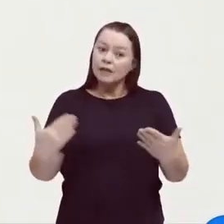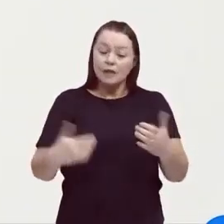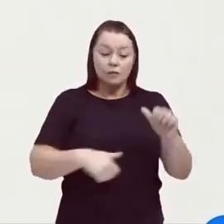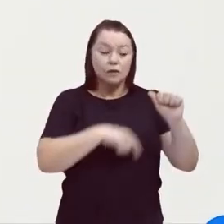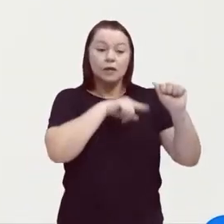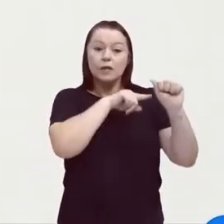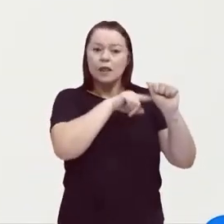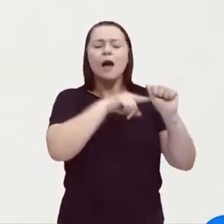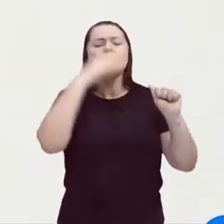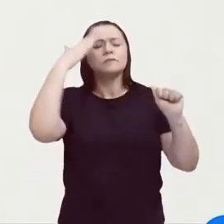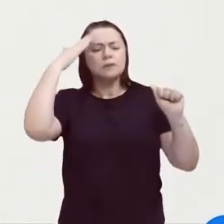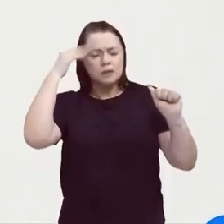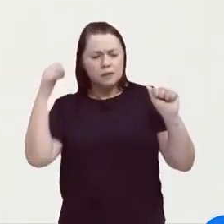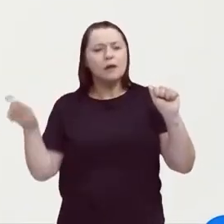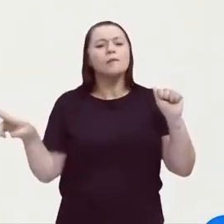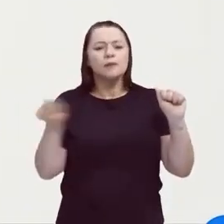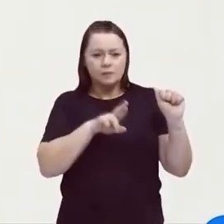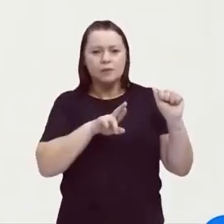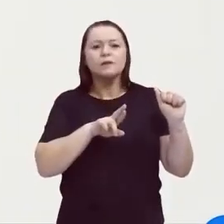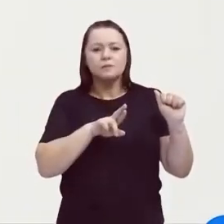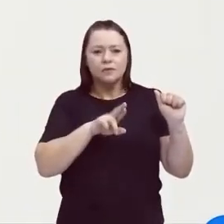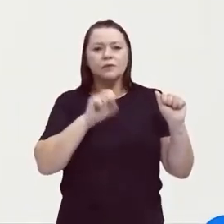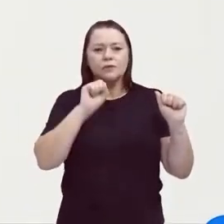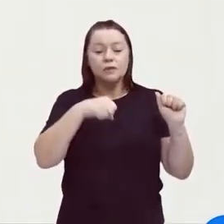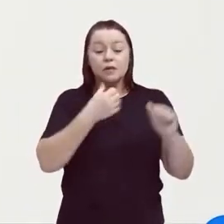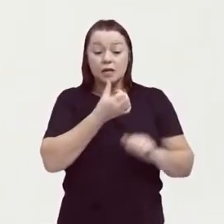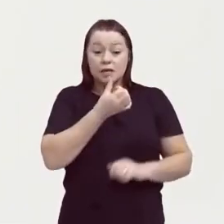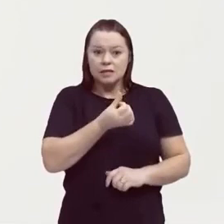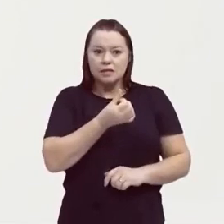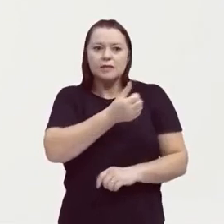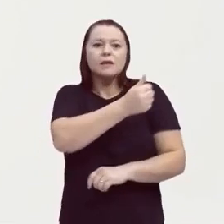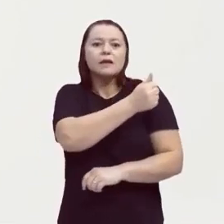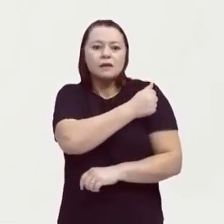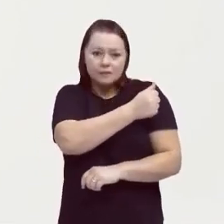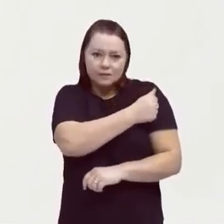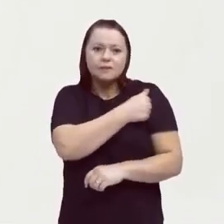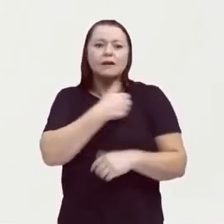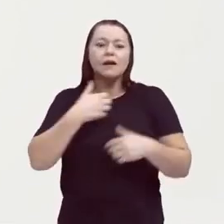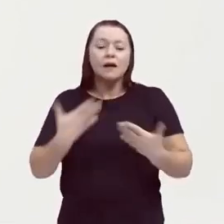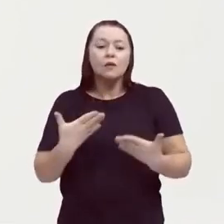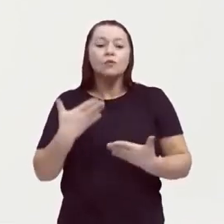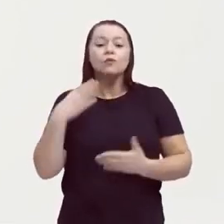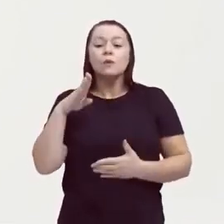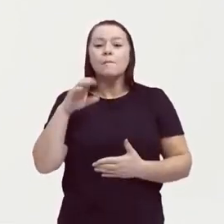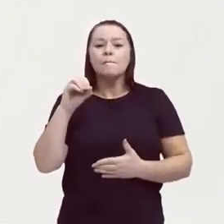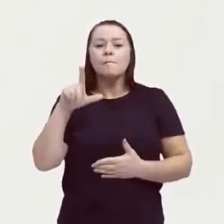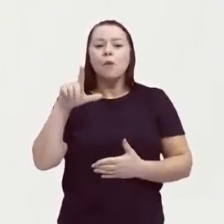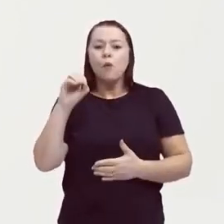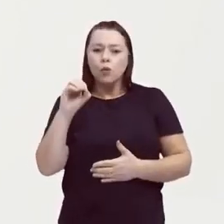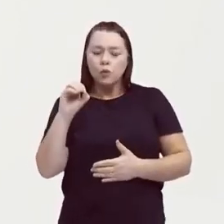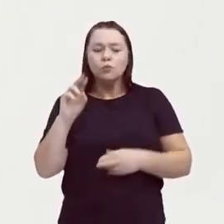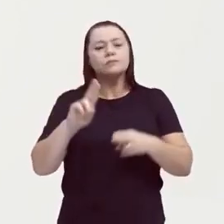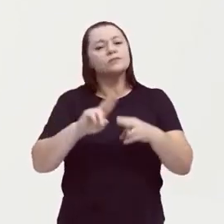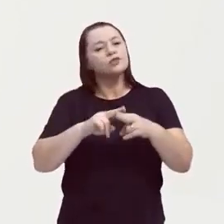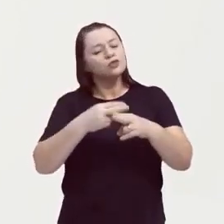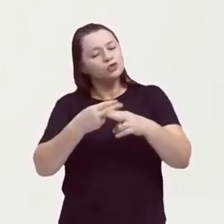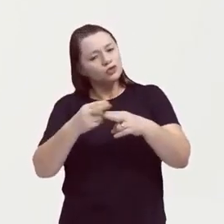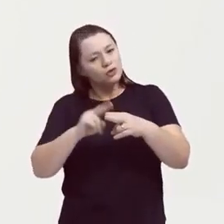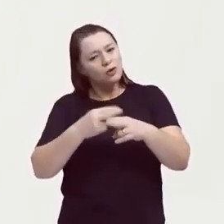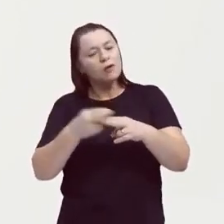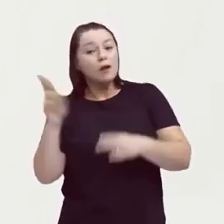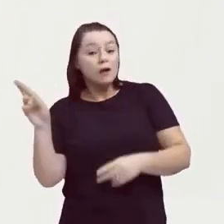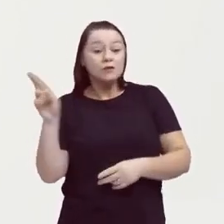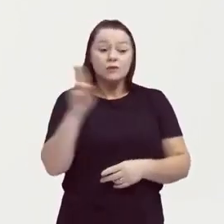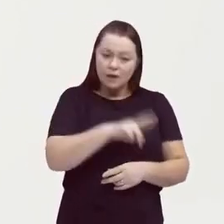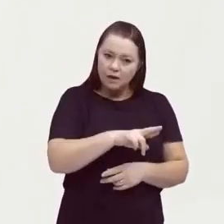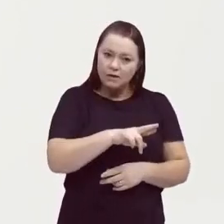nós já sabemos qual é a resposta. Com 6 alunos, a resposta foi o quê? Foi o bolo